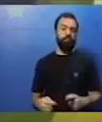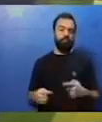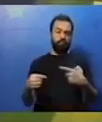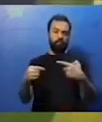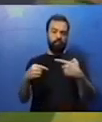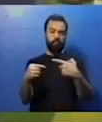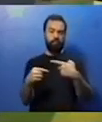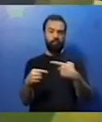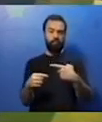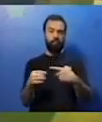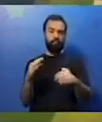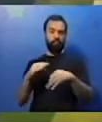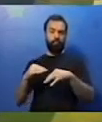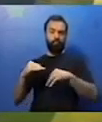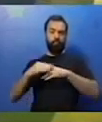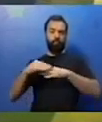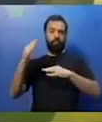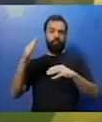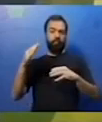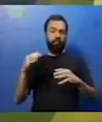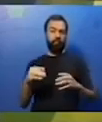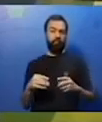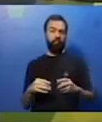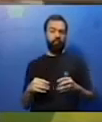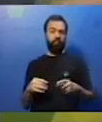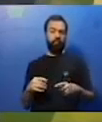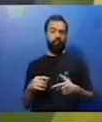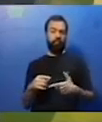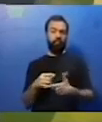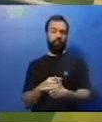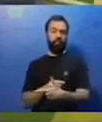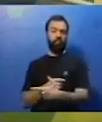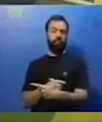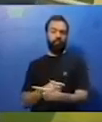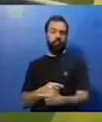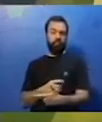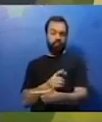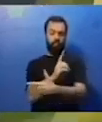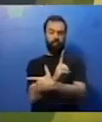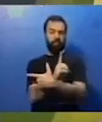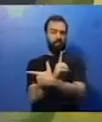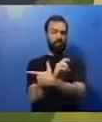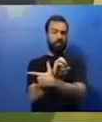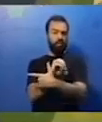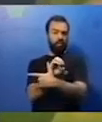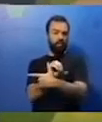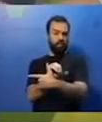Denominador maior divide pelo menor. 100